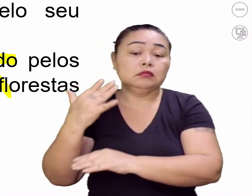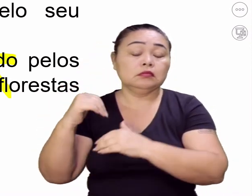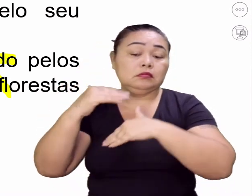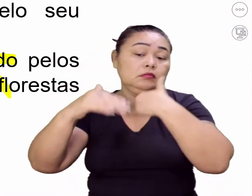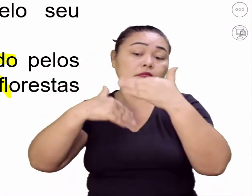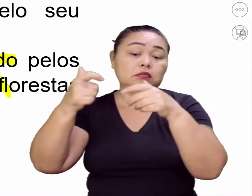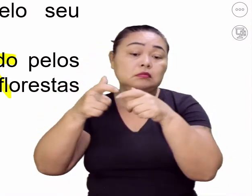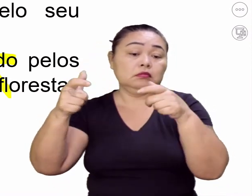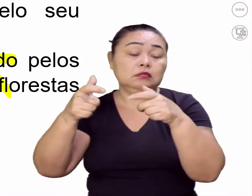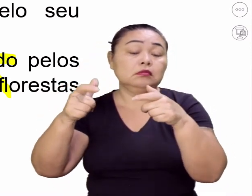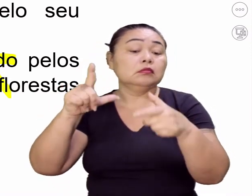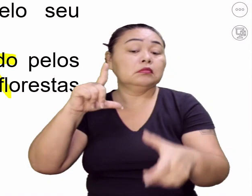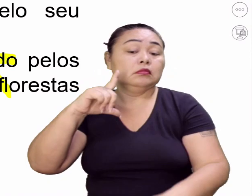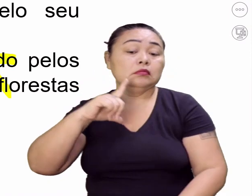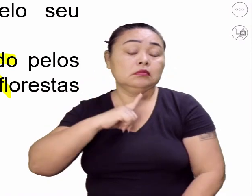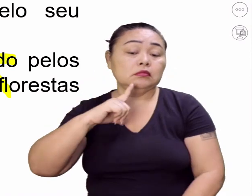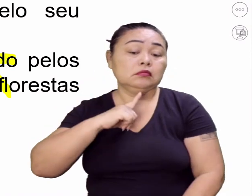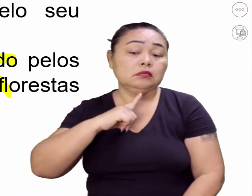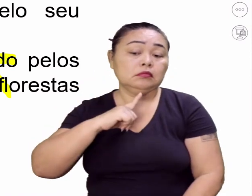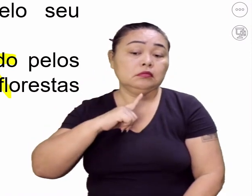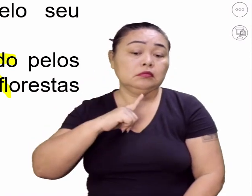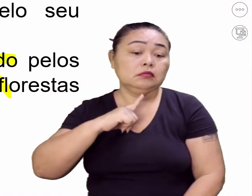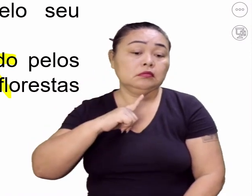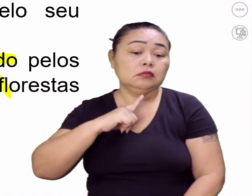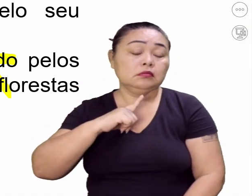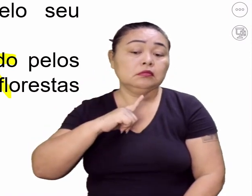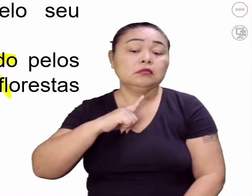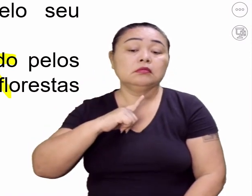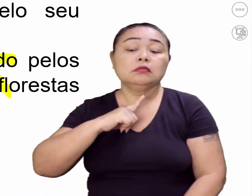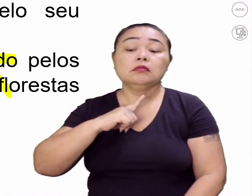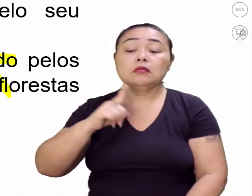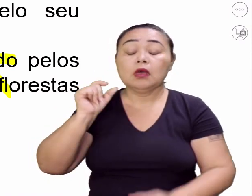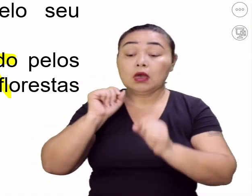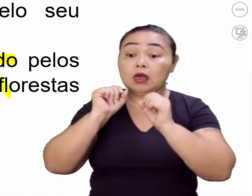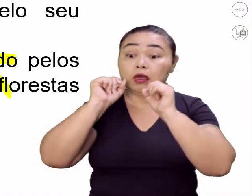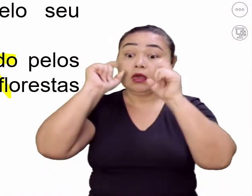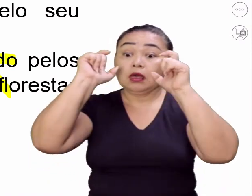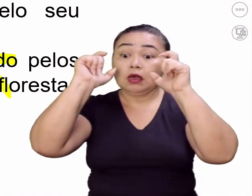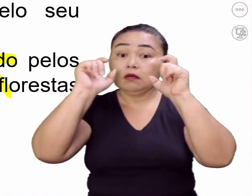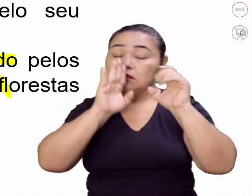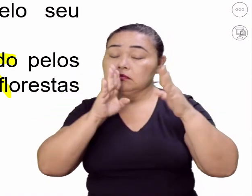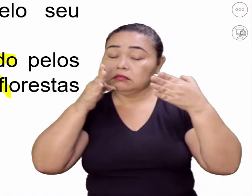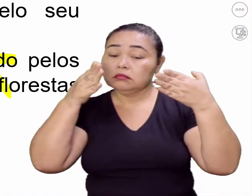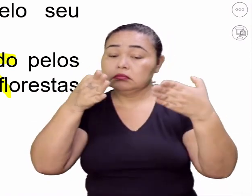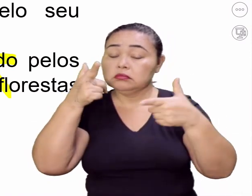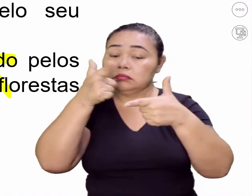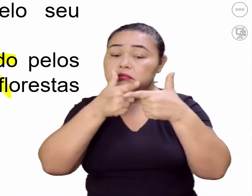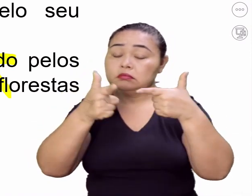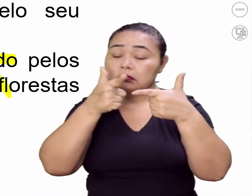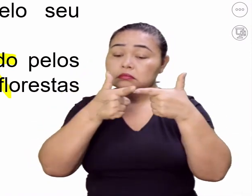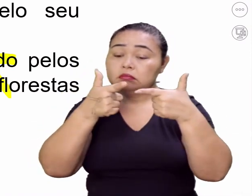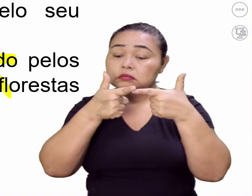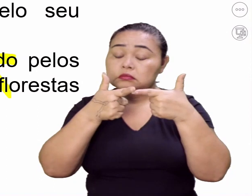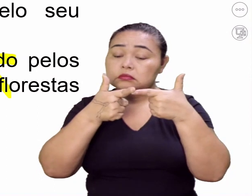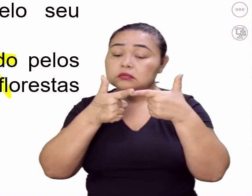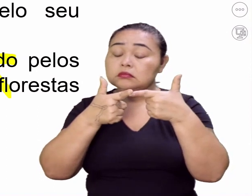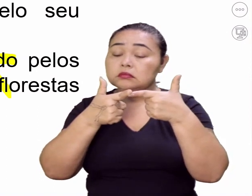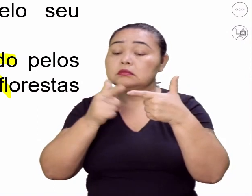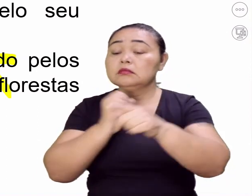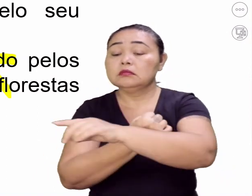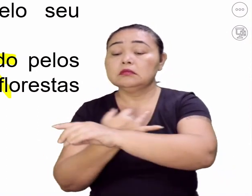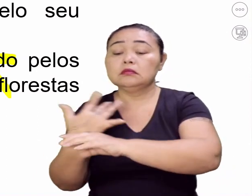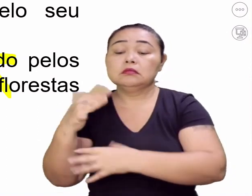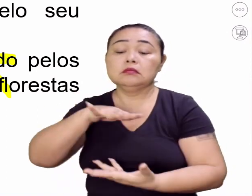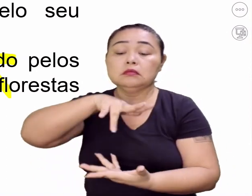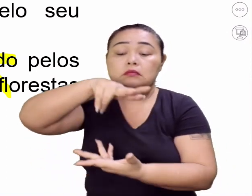crescendo bastante, não. O que há é esse despertar Muito para bem. o problema ambiental no mundo,